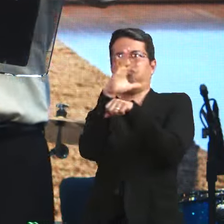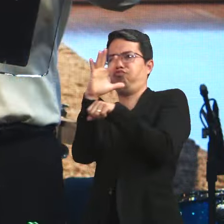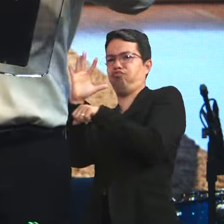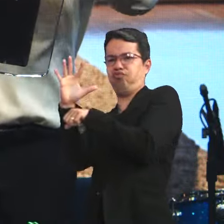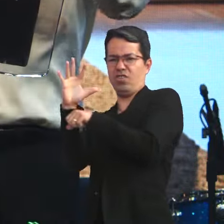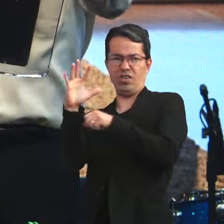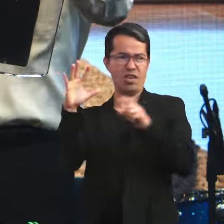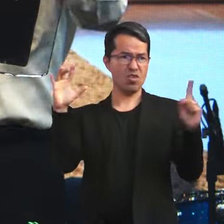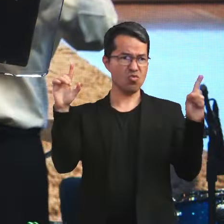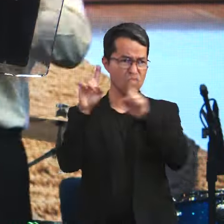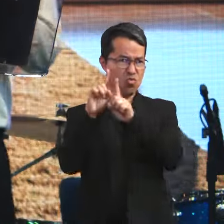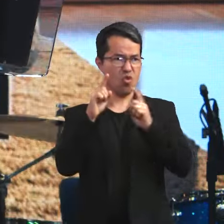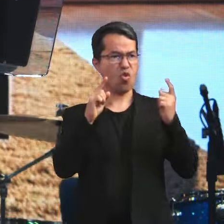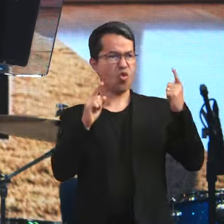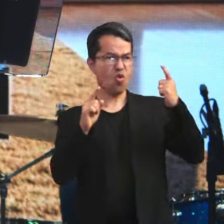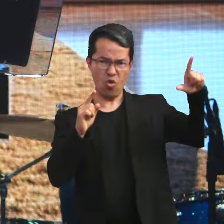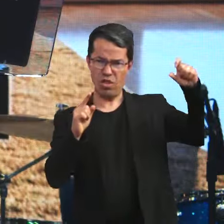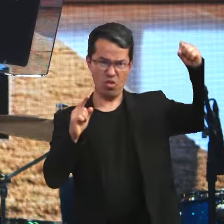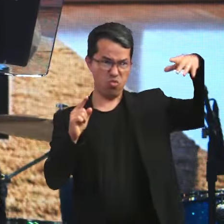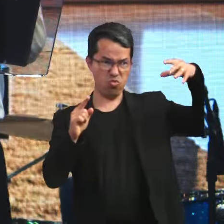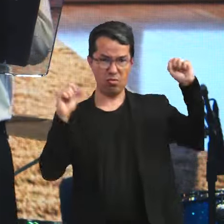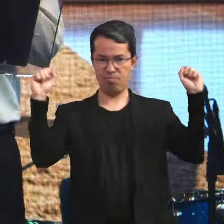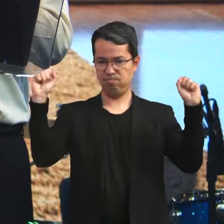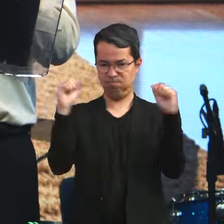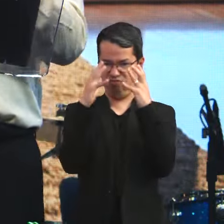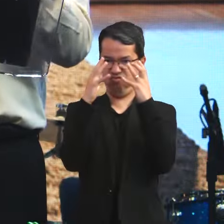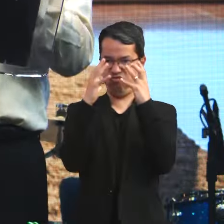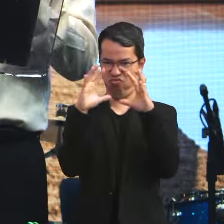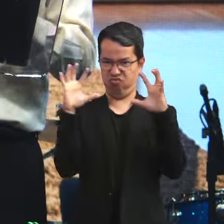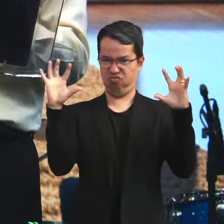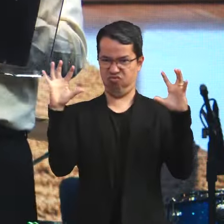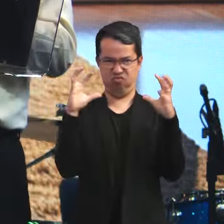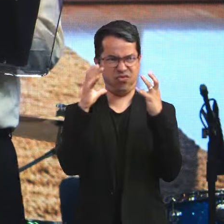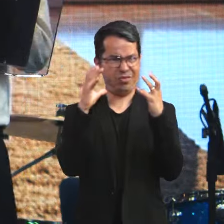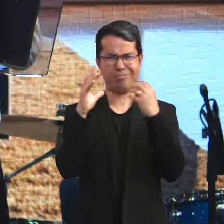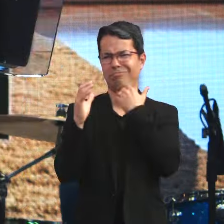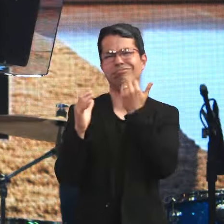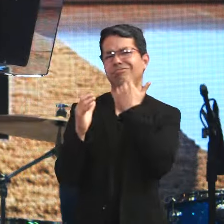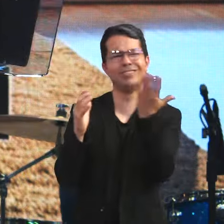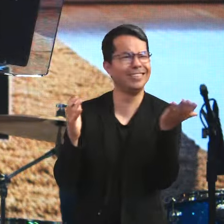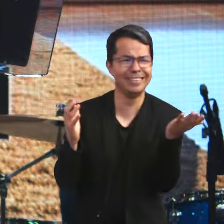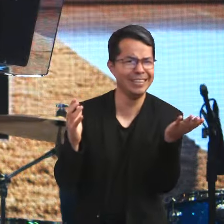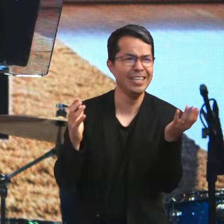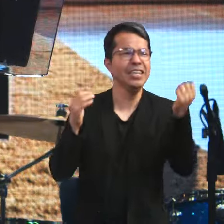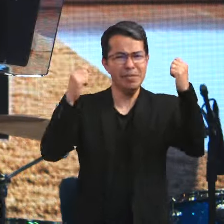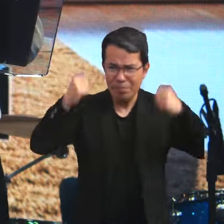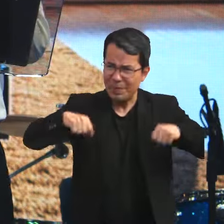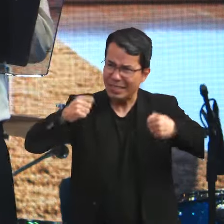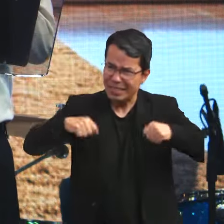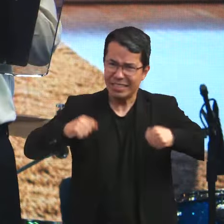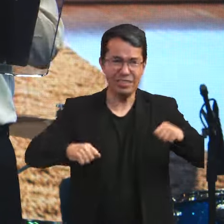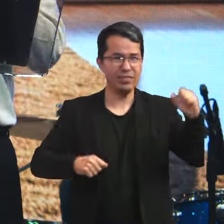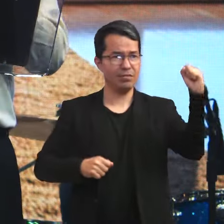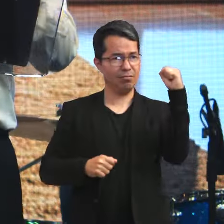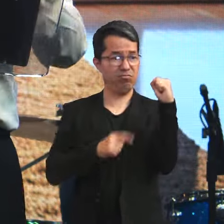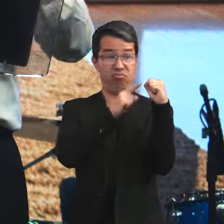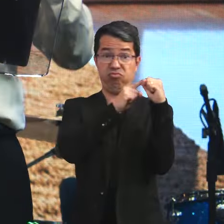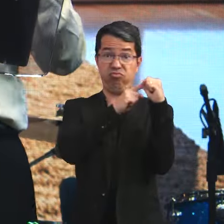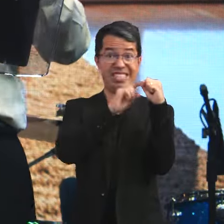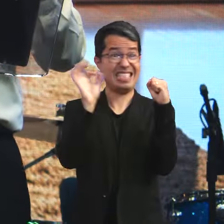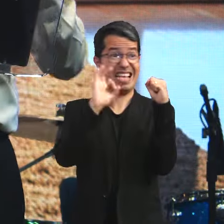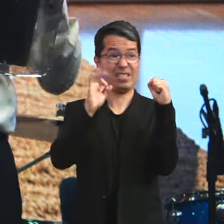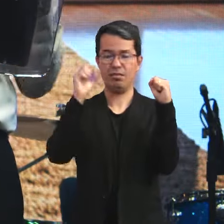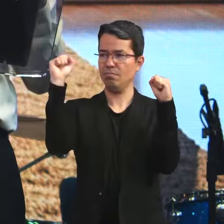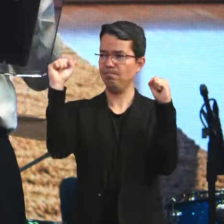laita porque ti Pero mala tendencia uma de